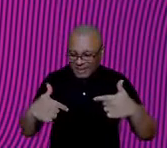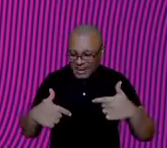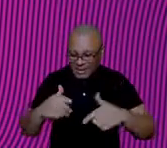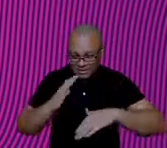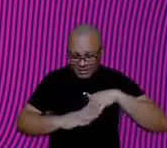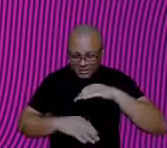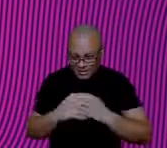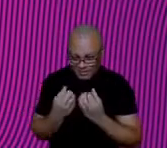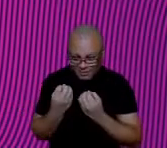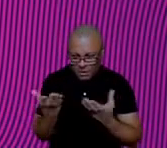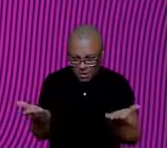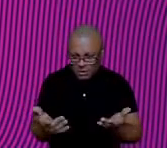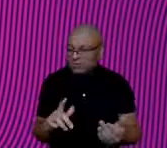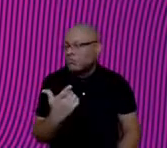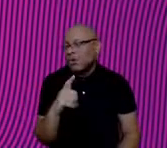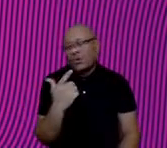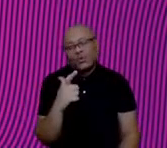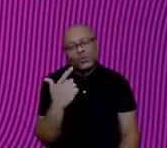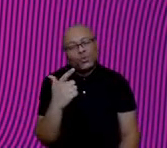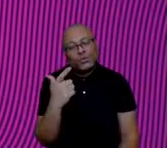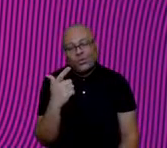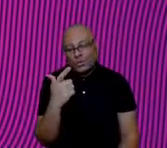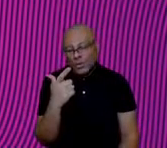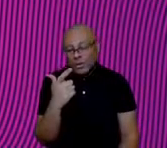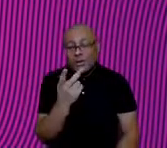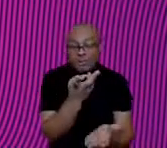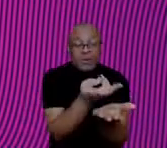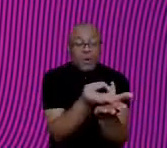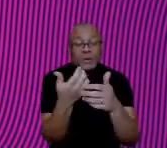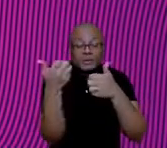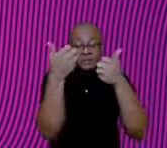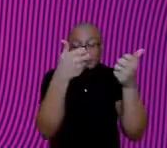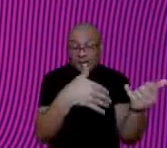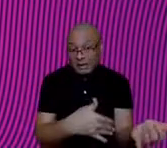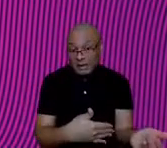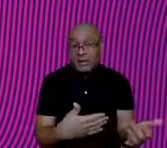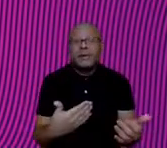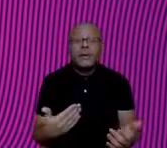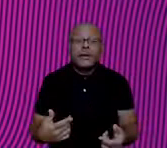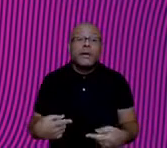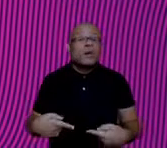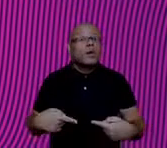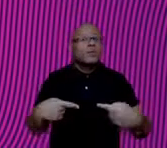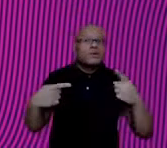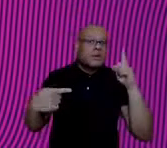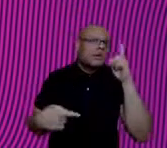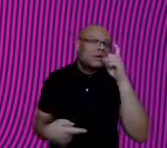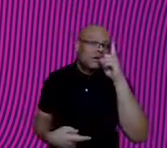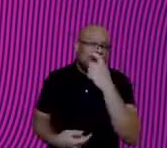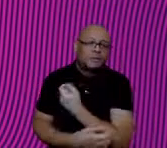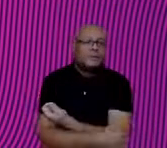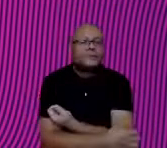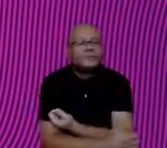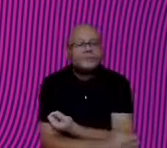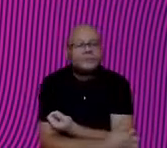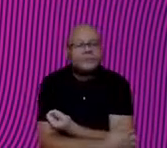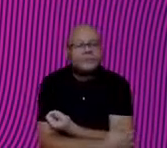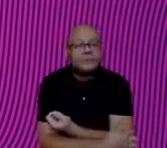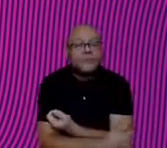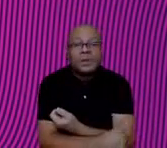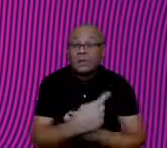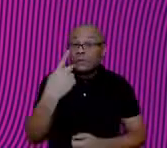para passar de maneira adequada para o teu paciente, o que aumenta ainda mais o desafio. E aí, te pergunto, você está na trincheira